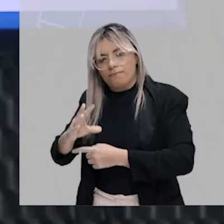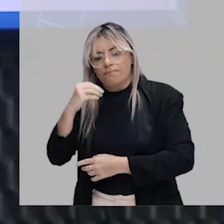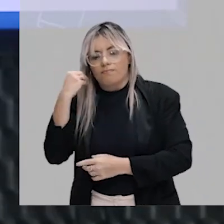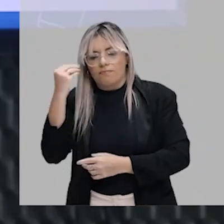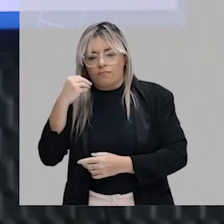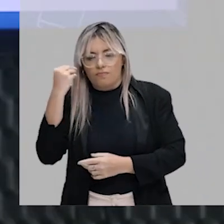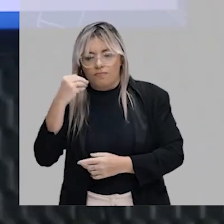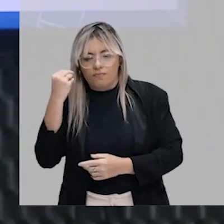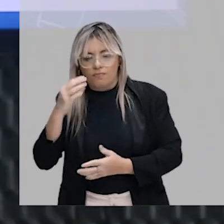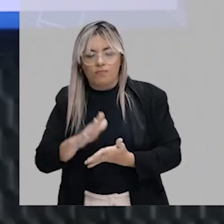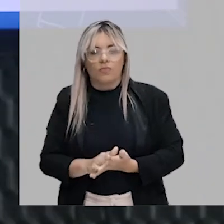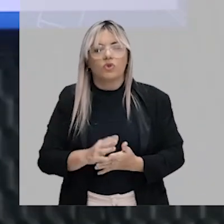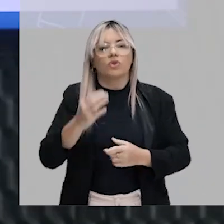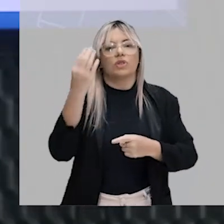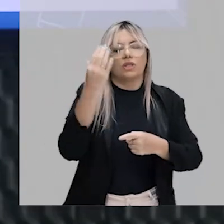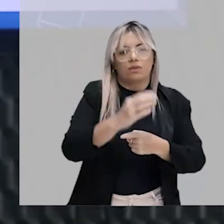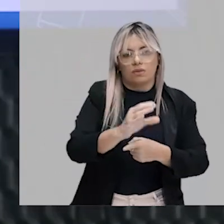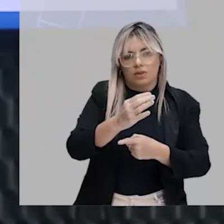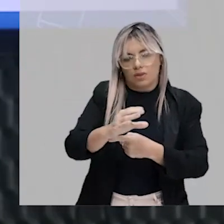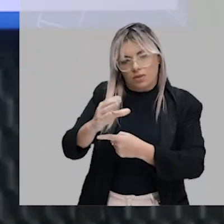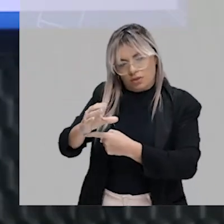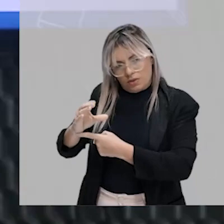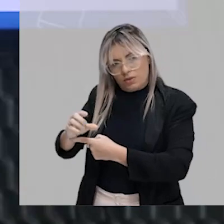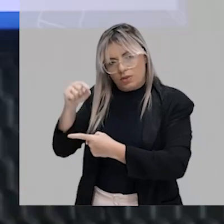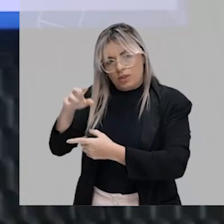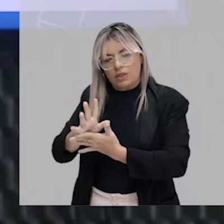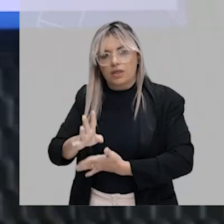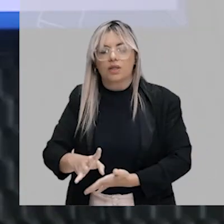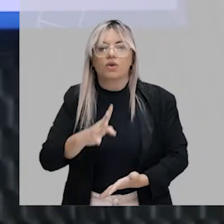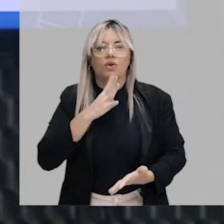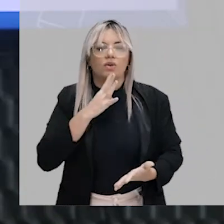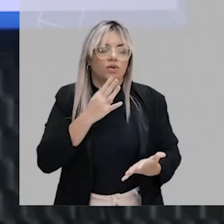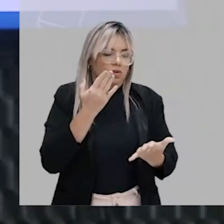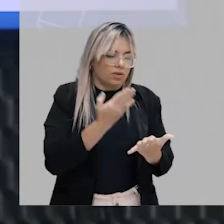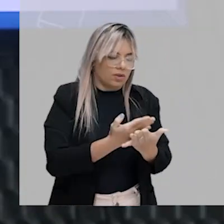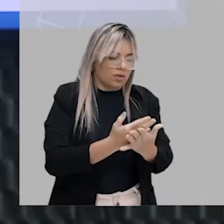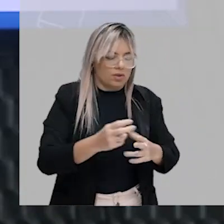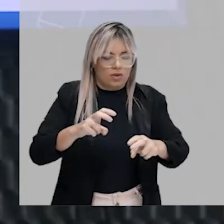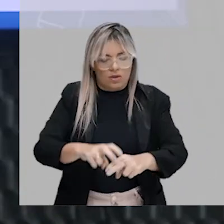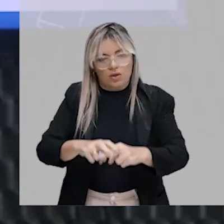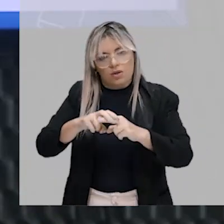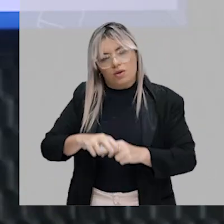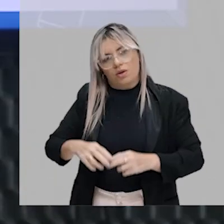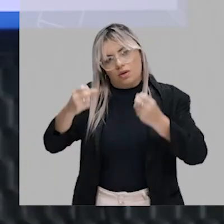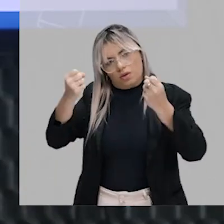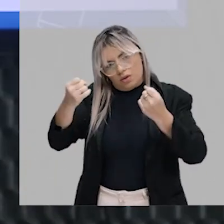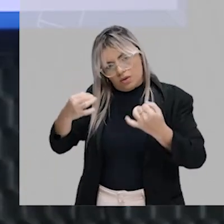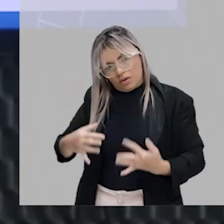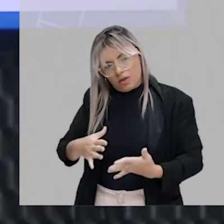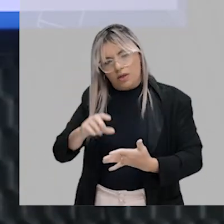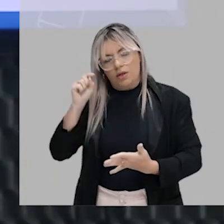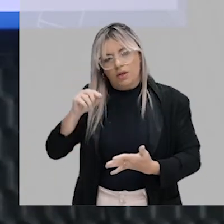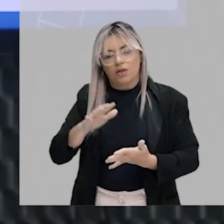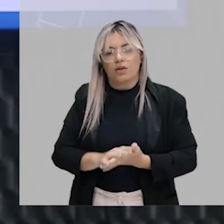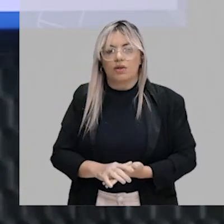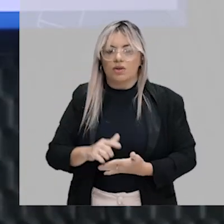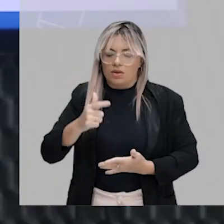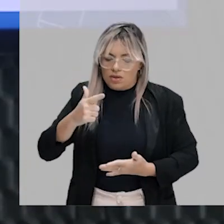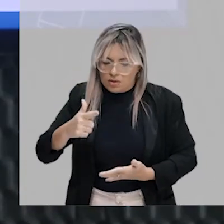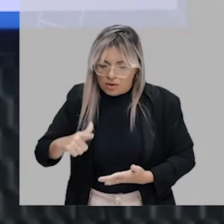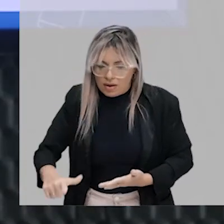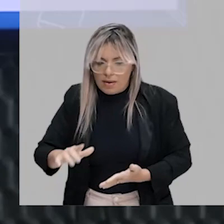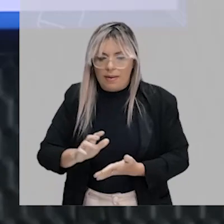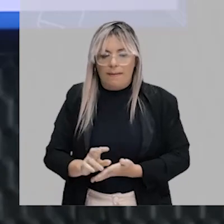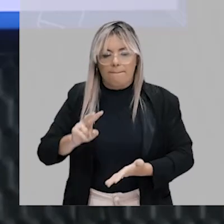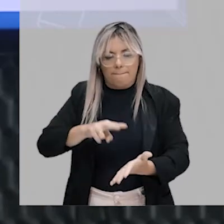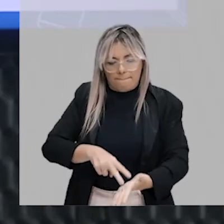experimentação, da aferição científica daquele conhecimento. Por isso que eu te falei ainda há pouco e volto a repetir. O positivismo,